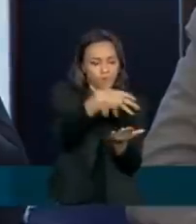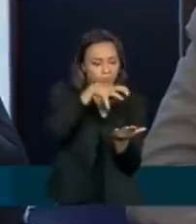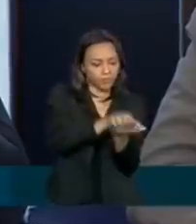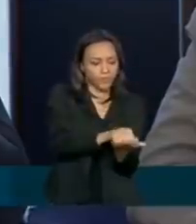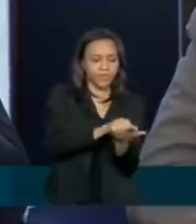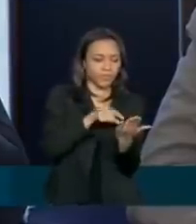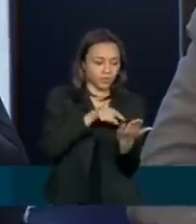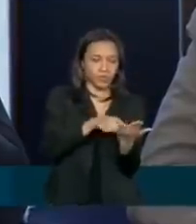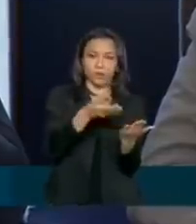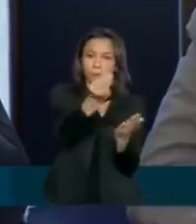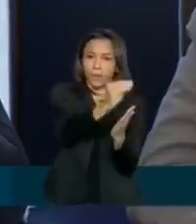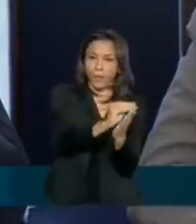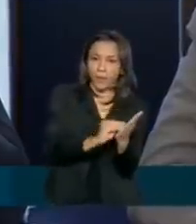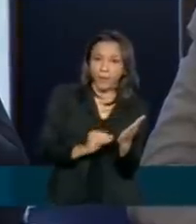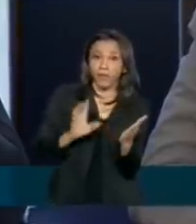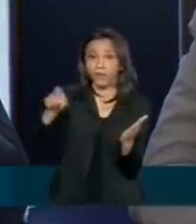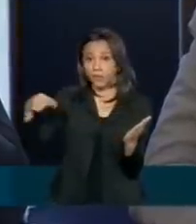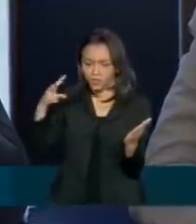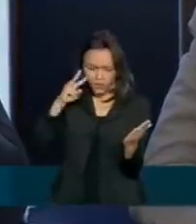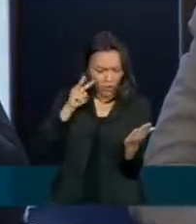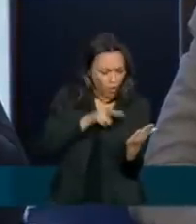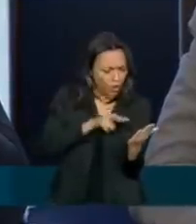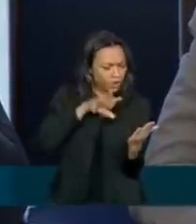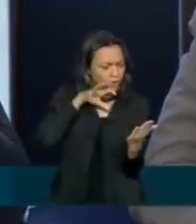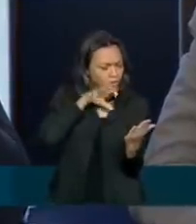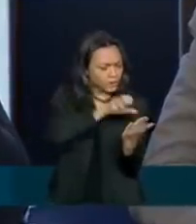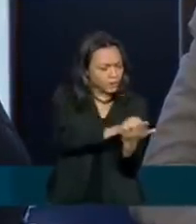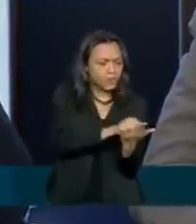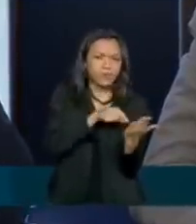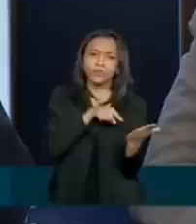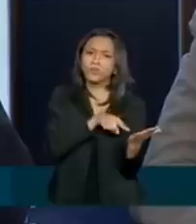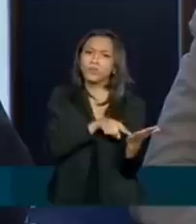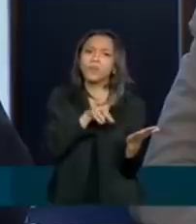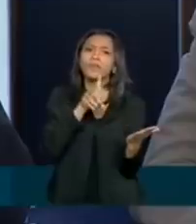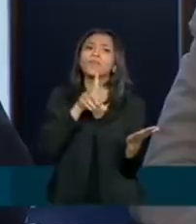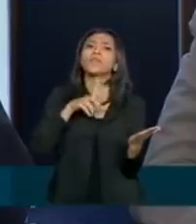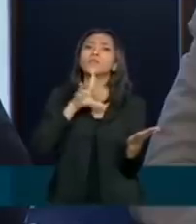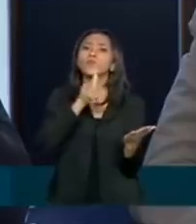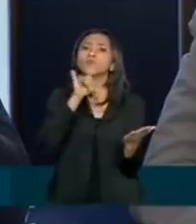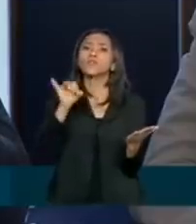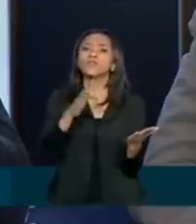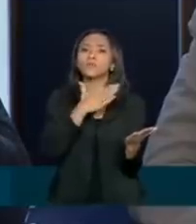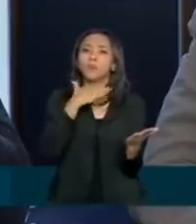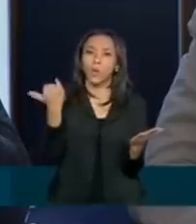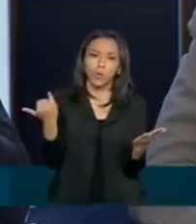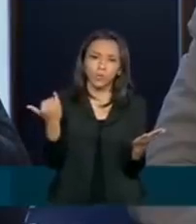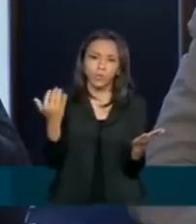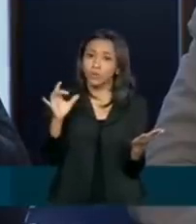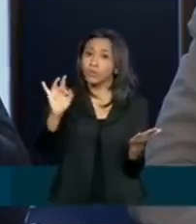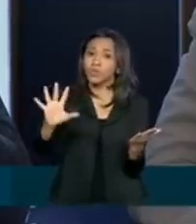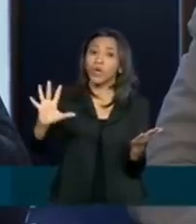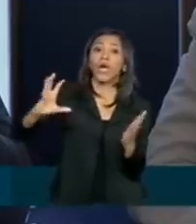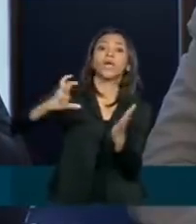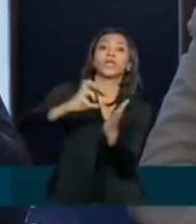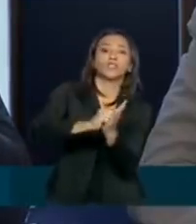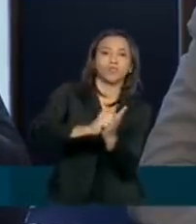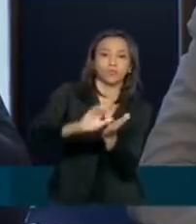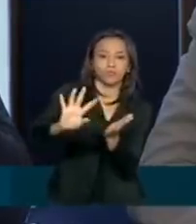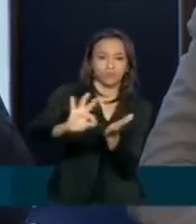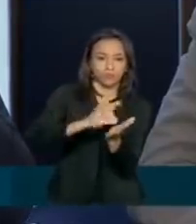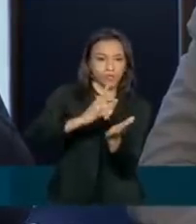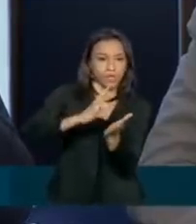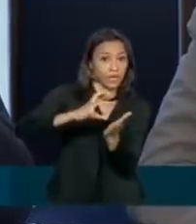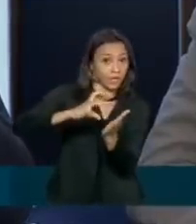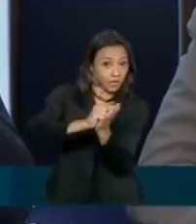quando a gente olha no registro de óbito, você tem também a data do óbito e não apenas do registro. Não tem